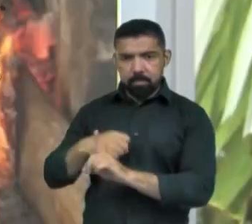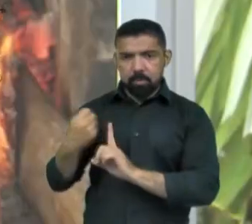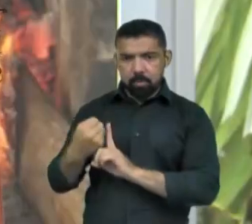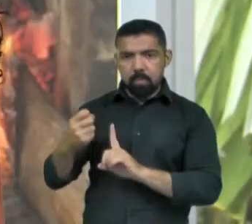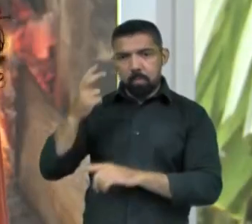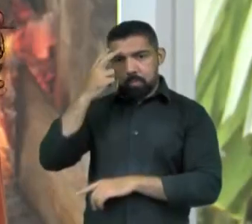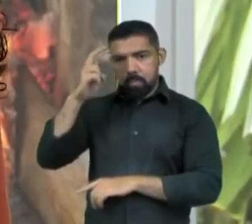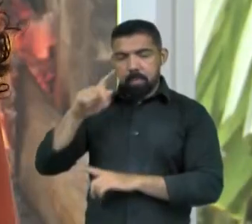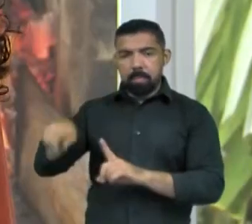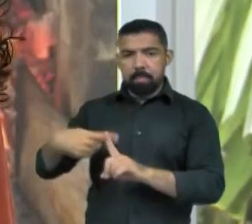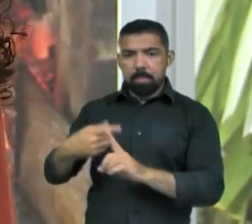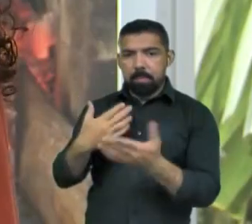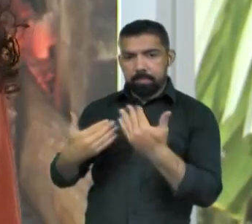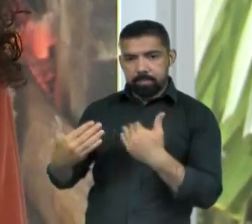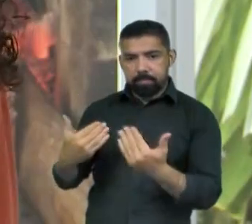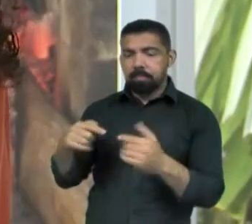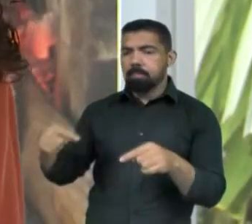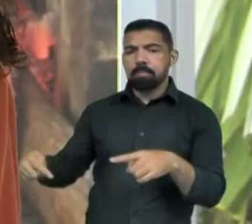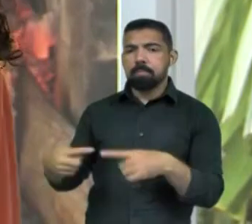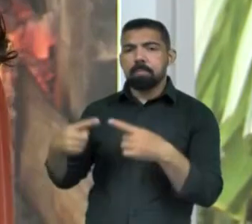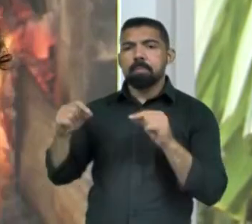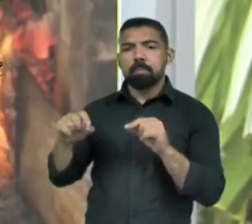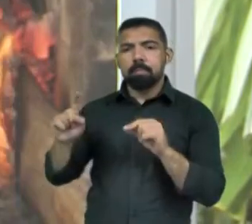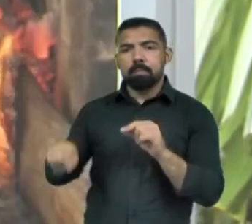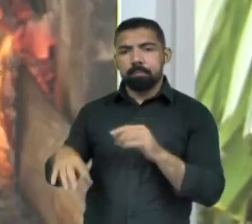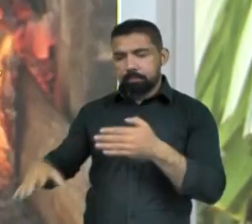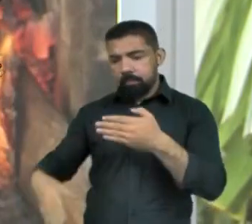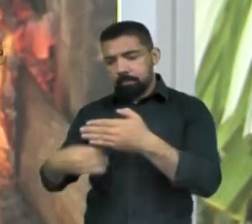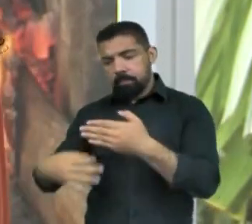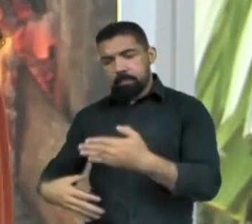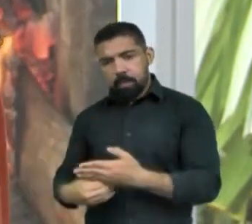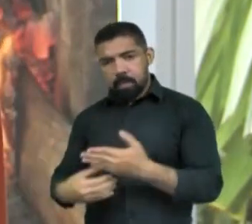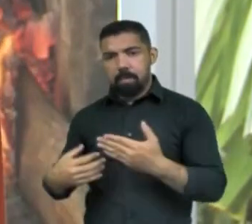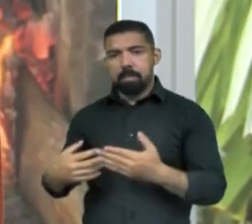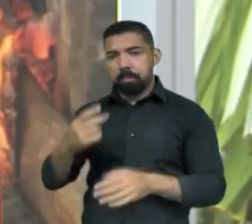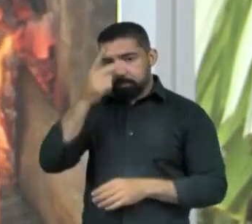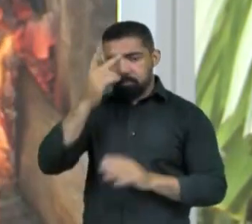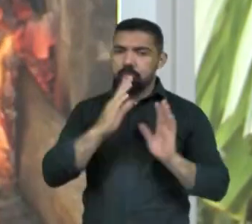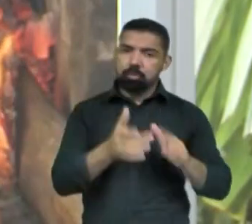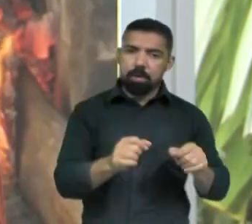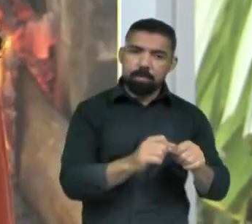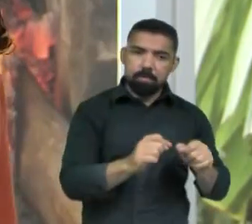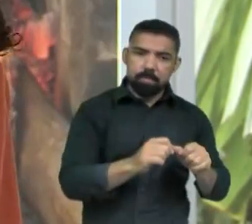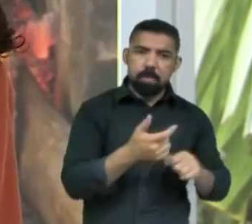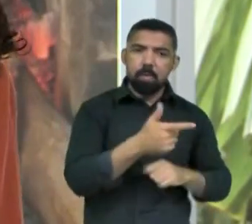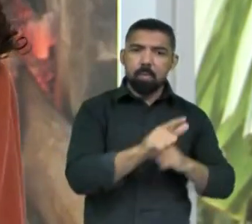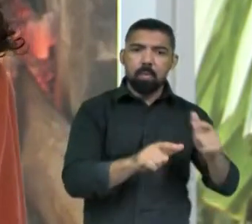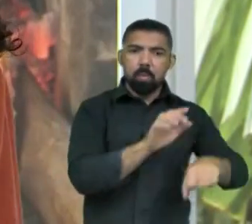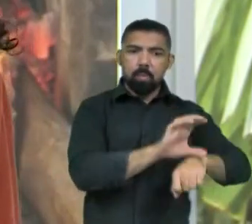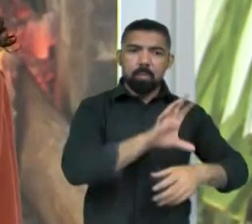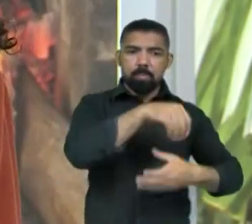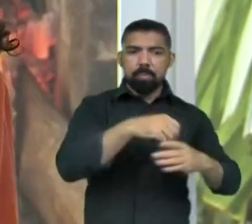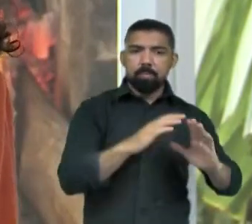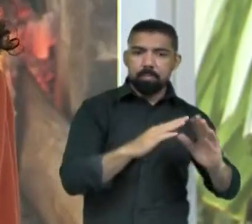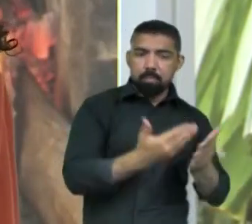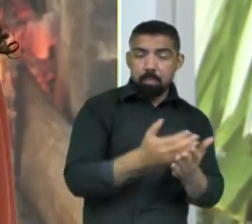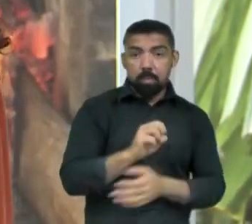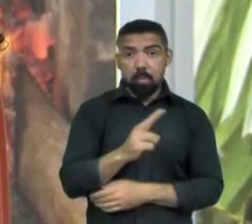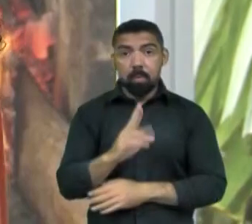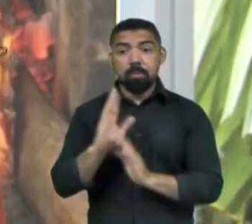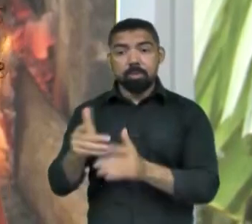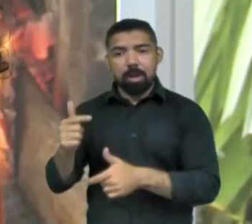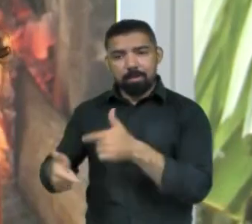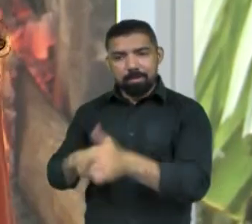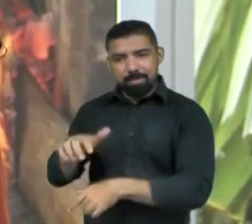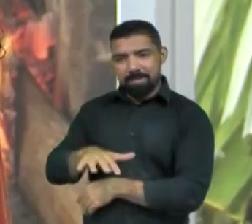e eles servem como um complemento também na formação de quem já fez cursos na escola ou de quem já trabalha um pouco